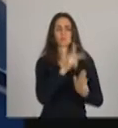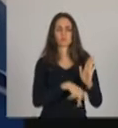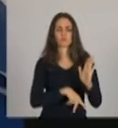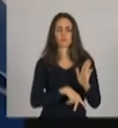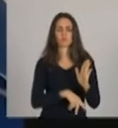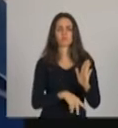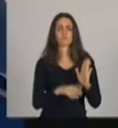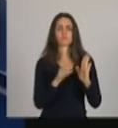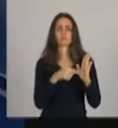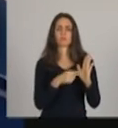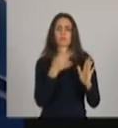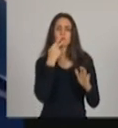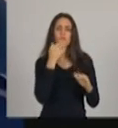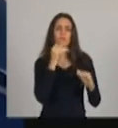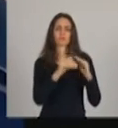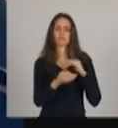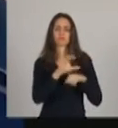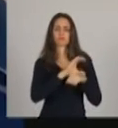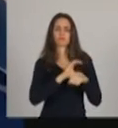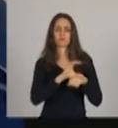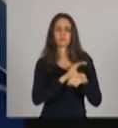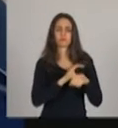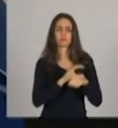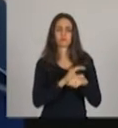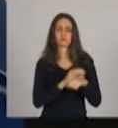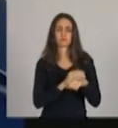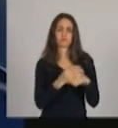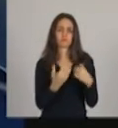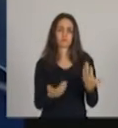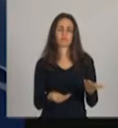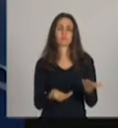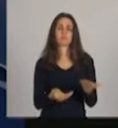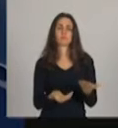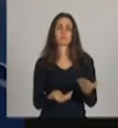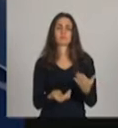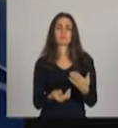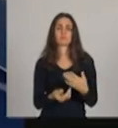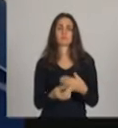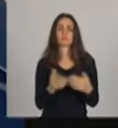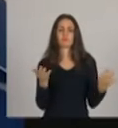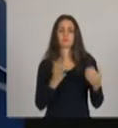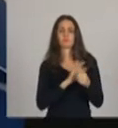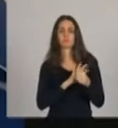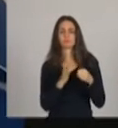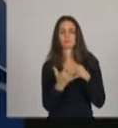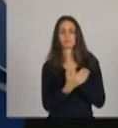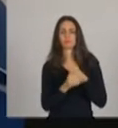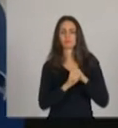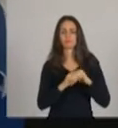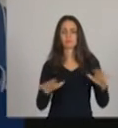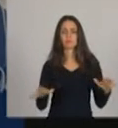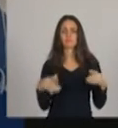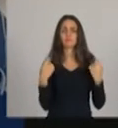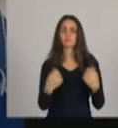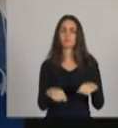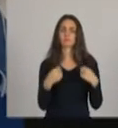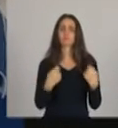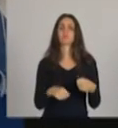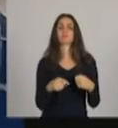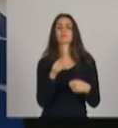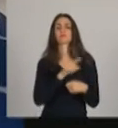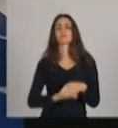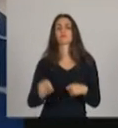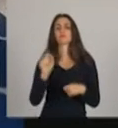foi considerado inconstitucional, e nesse regime do Covid-19 é preciso ter a